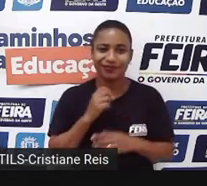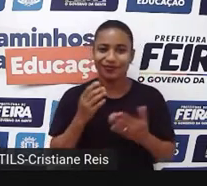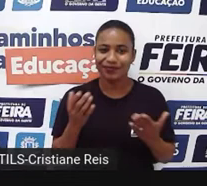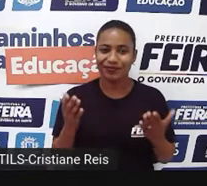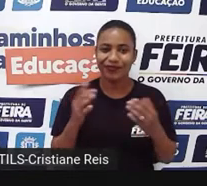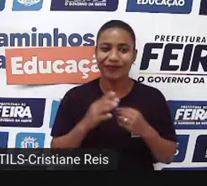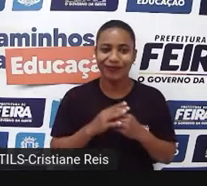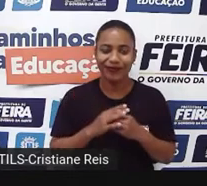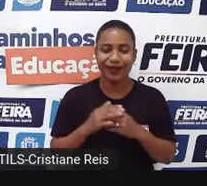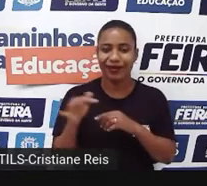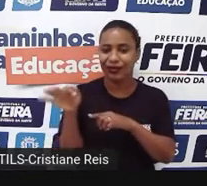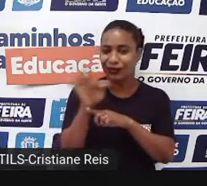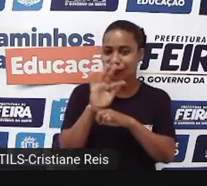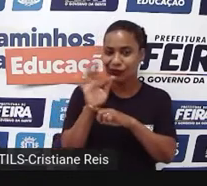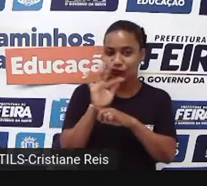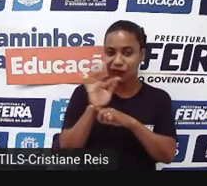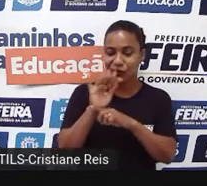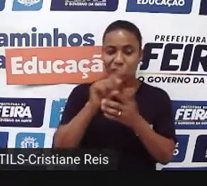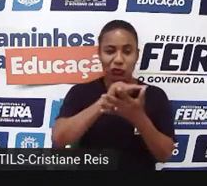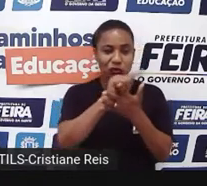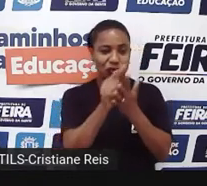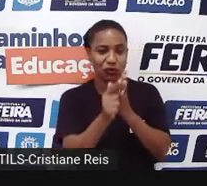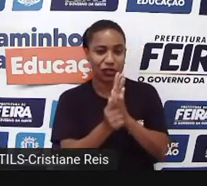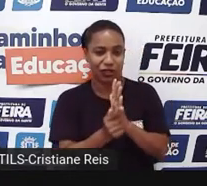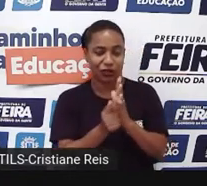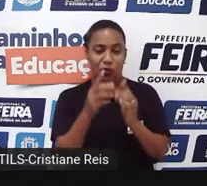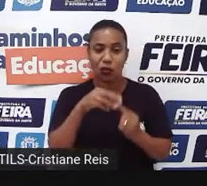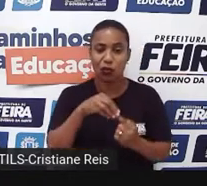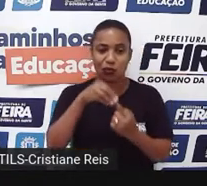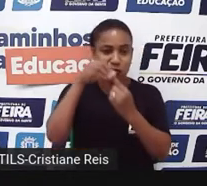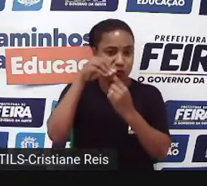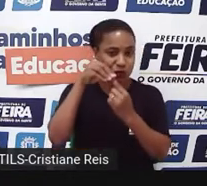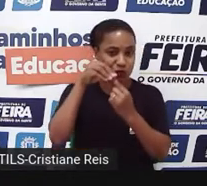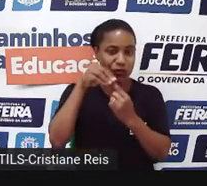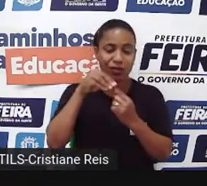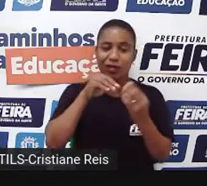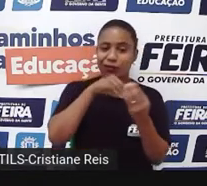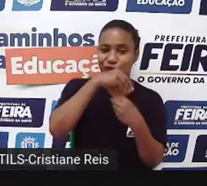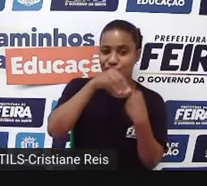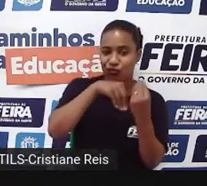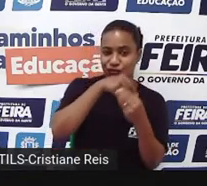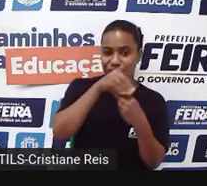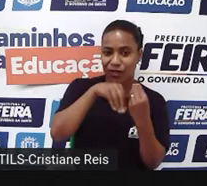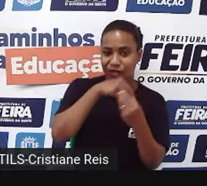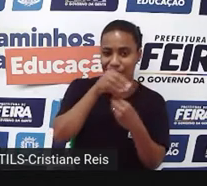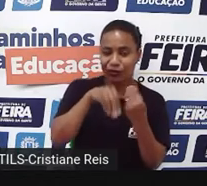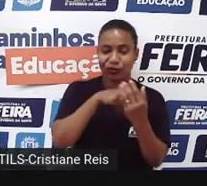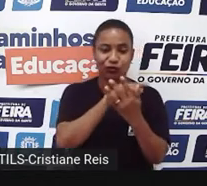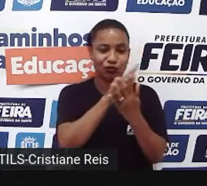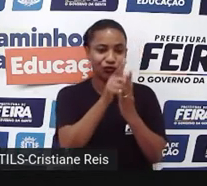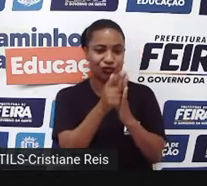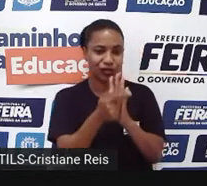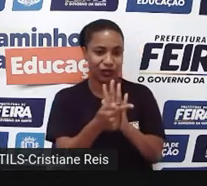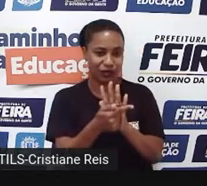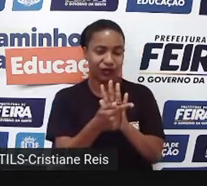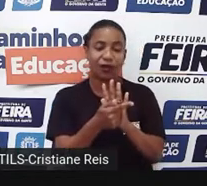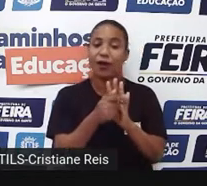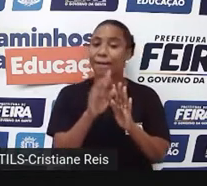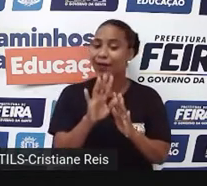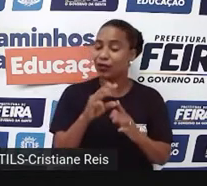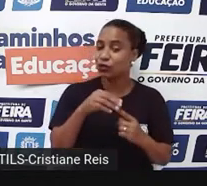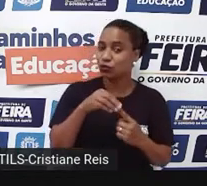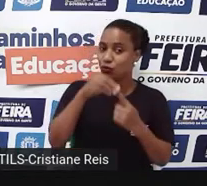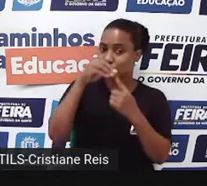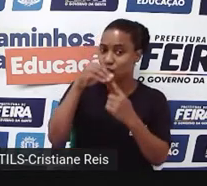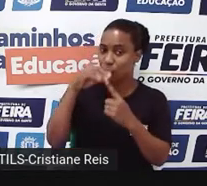um filme em um único gênero. Geralmente há uma mistura de gêneros, mas sempre há a predominância